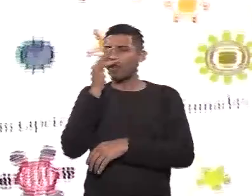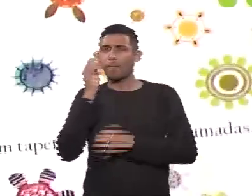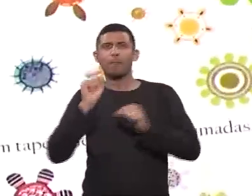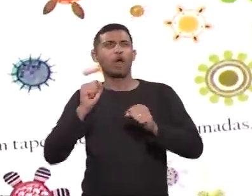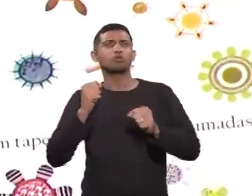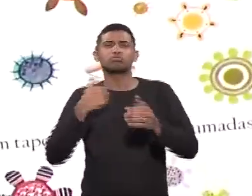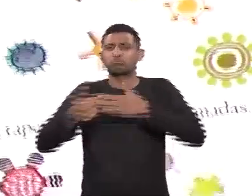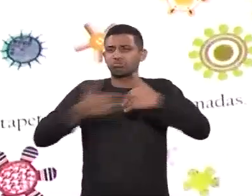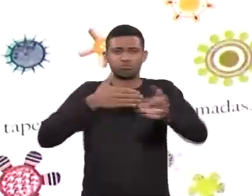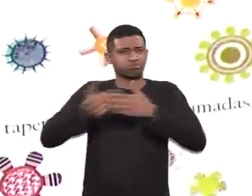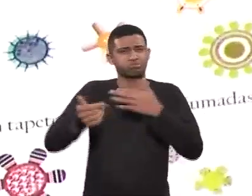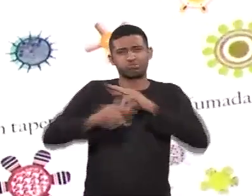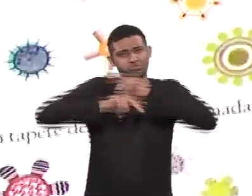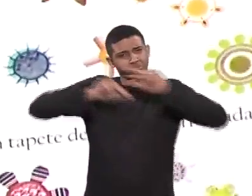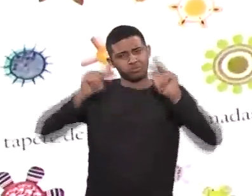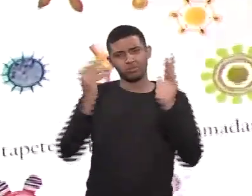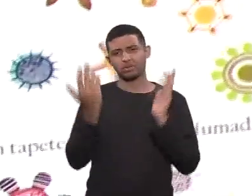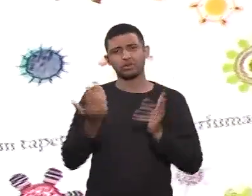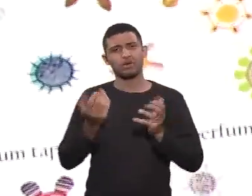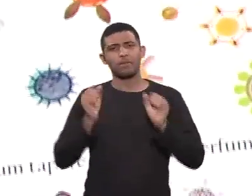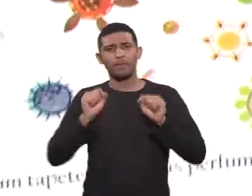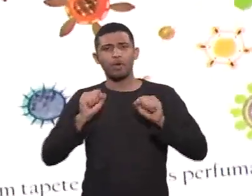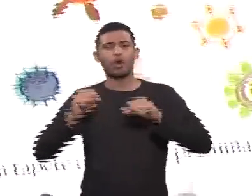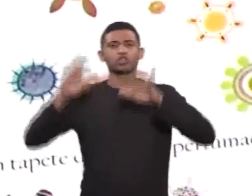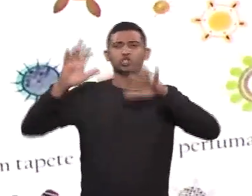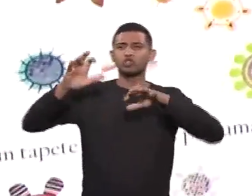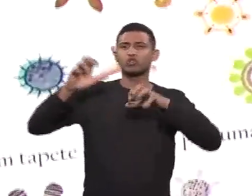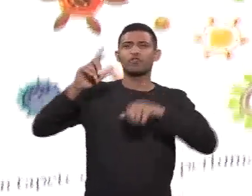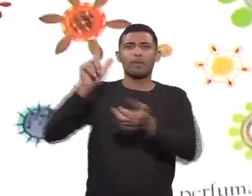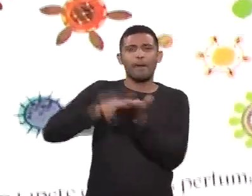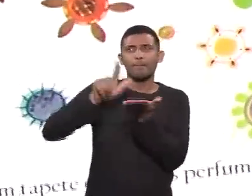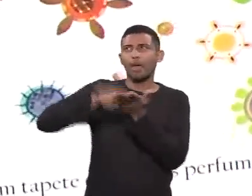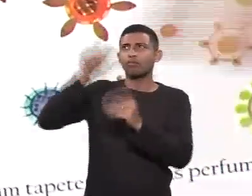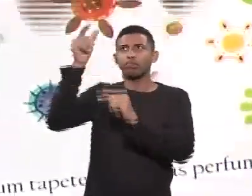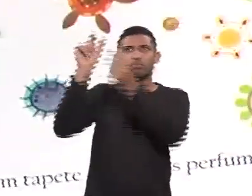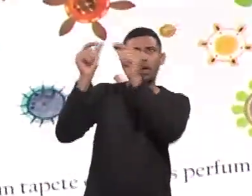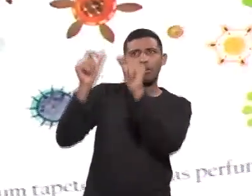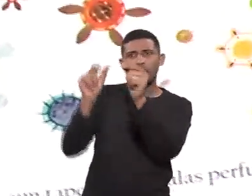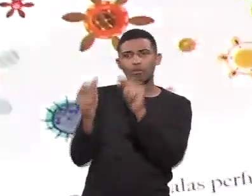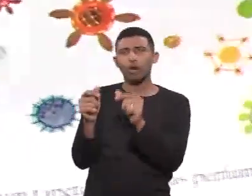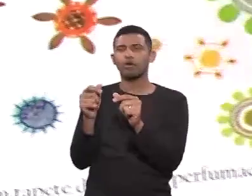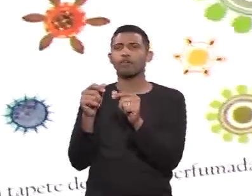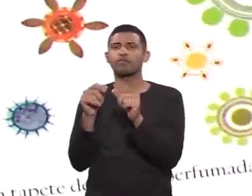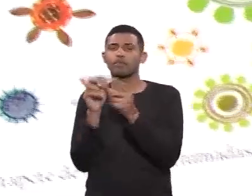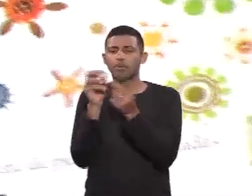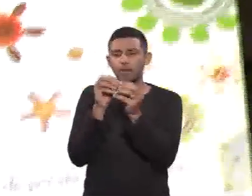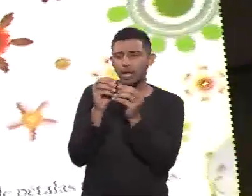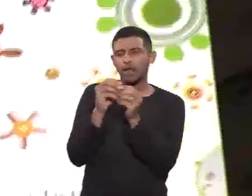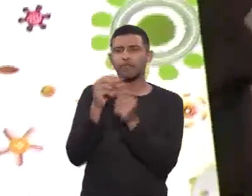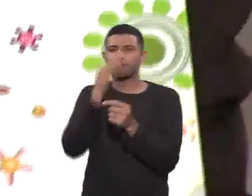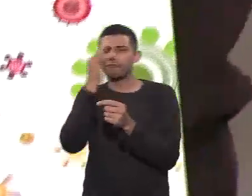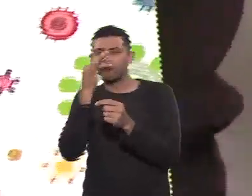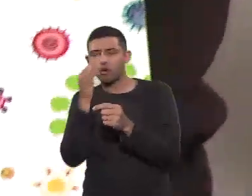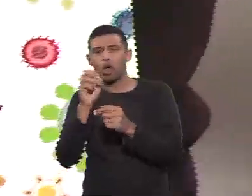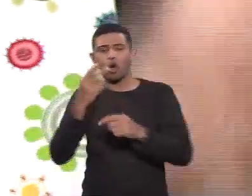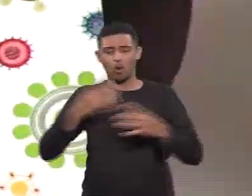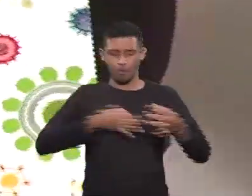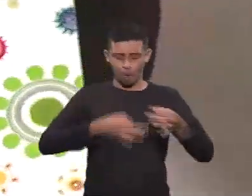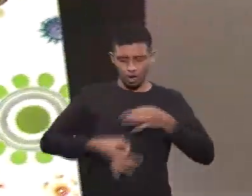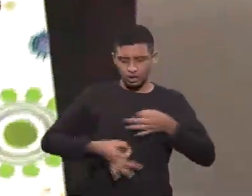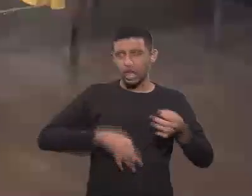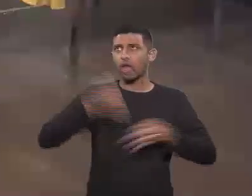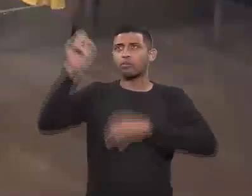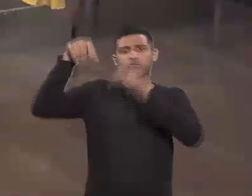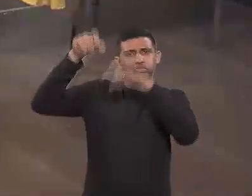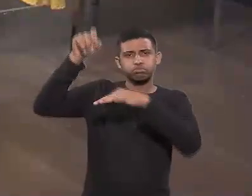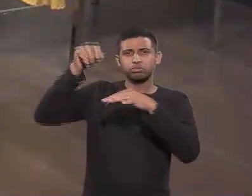ser de qualquer forma. Essa chuva, ela pode vir através de papel, né? Que você vai montar a flor, pode vir através de botão,